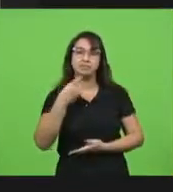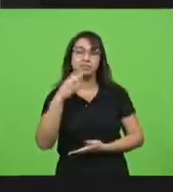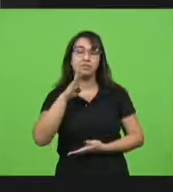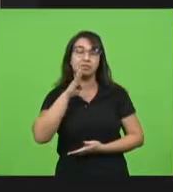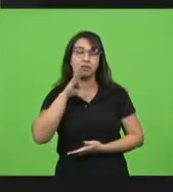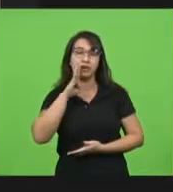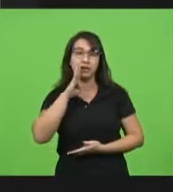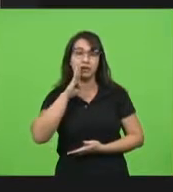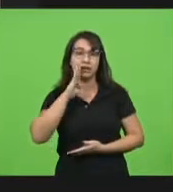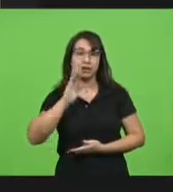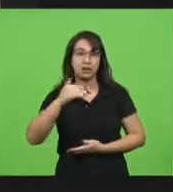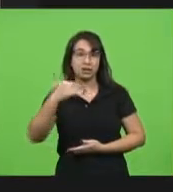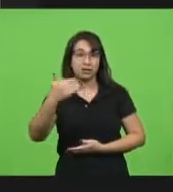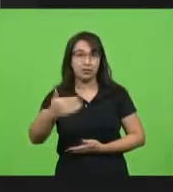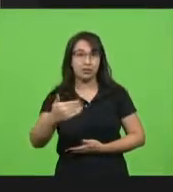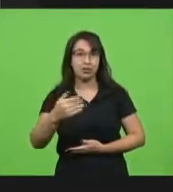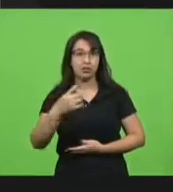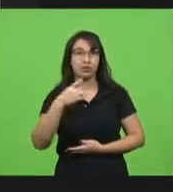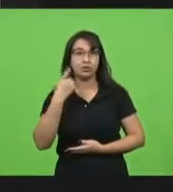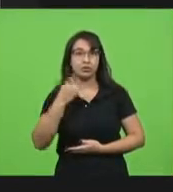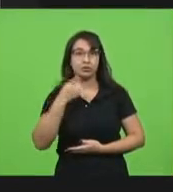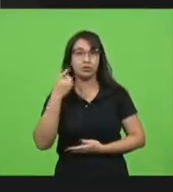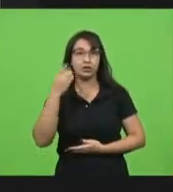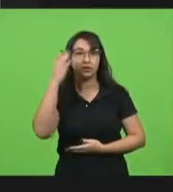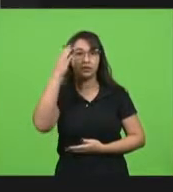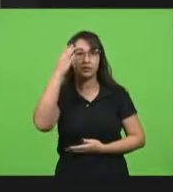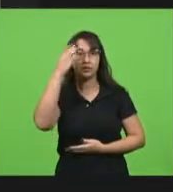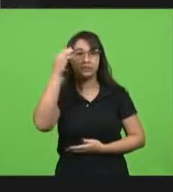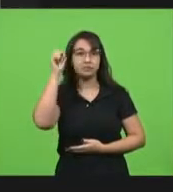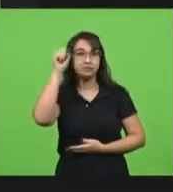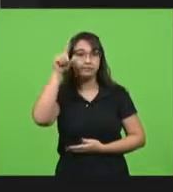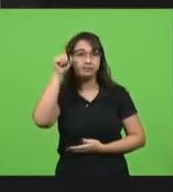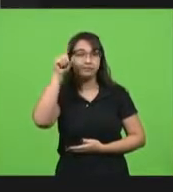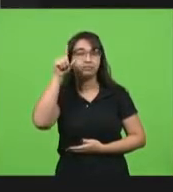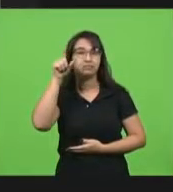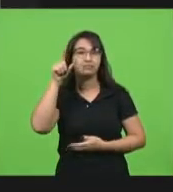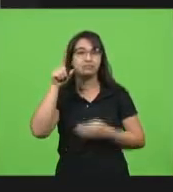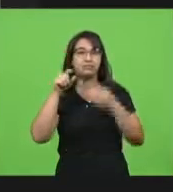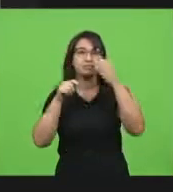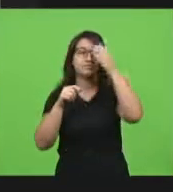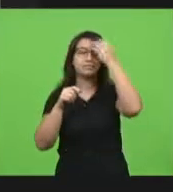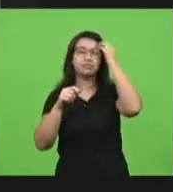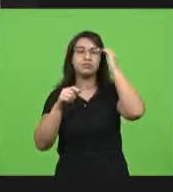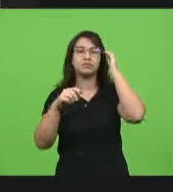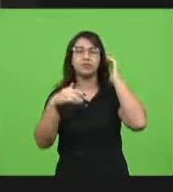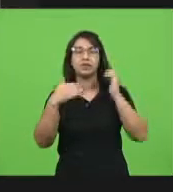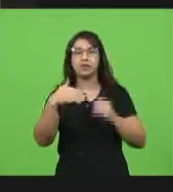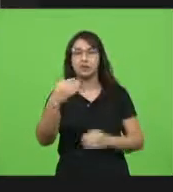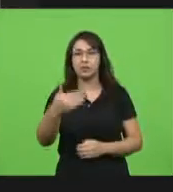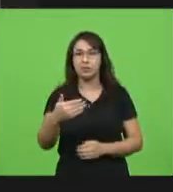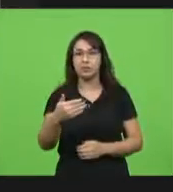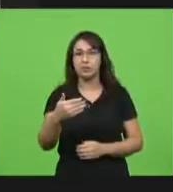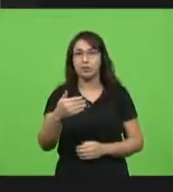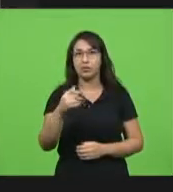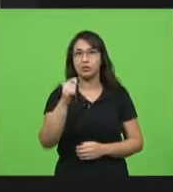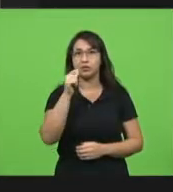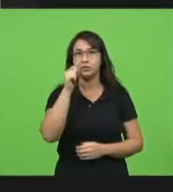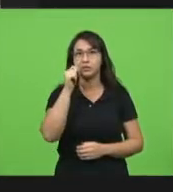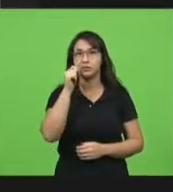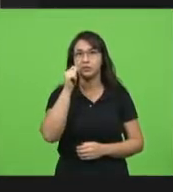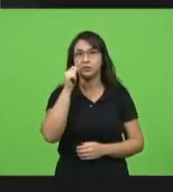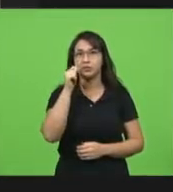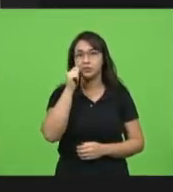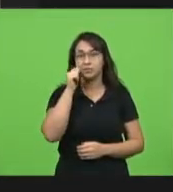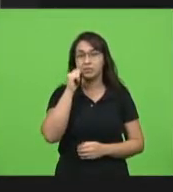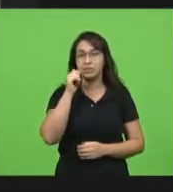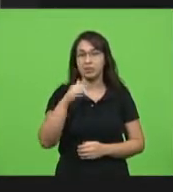sequência, a deputada Luciane Carminati. E depois eu, senhor presidente. A deputado Zé Milton Schaefer, deputado Maurício, deputada Paulinha